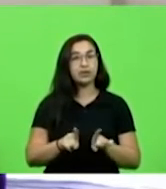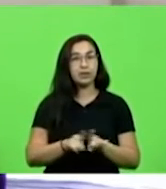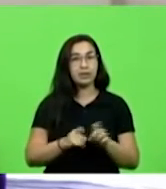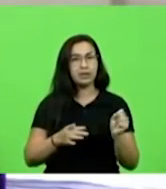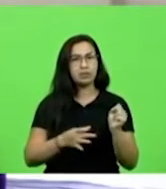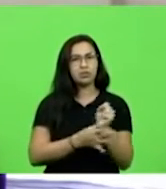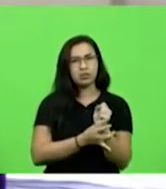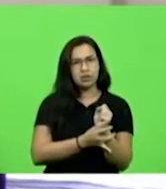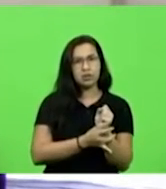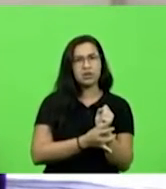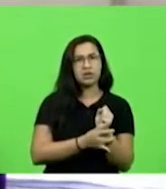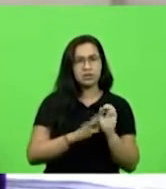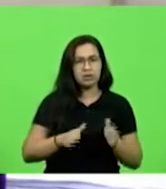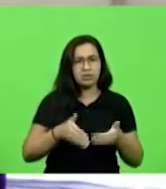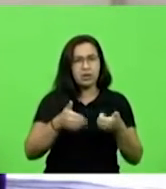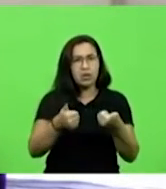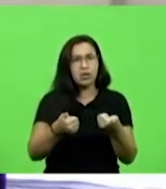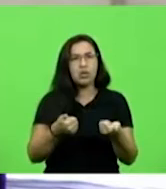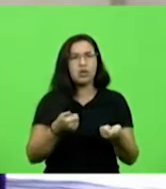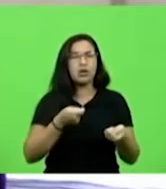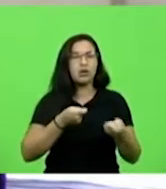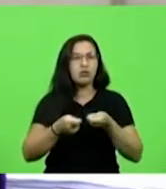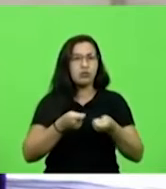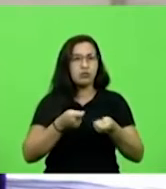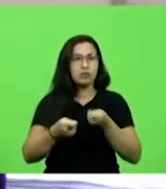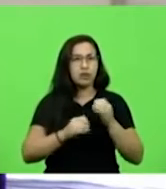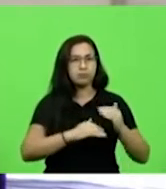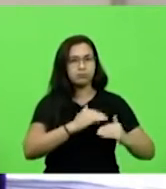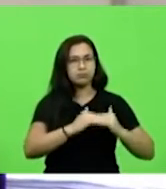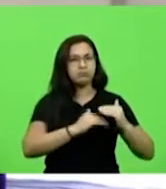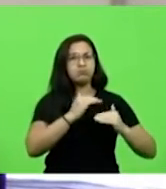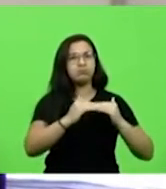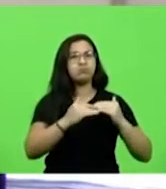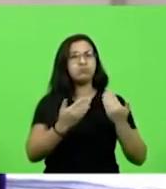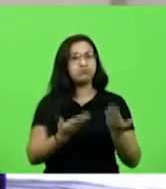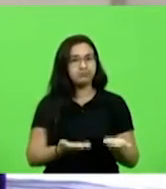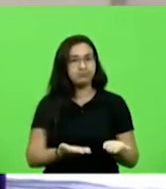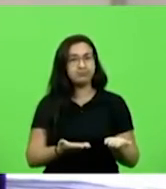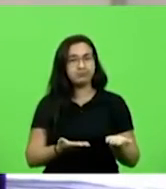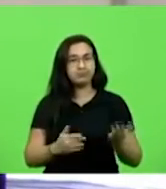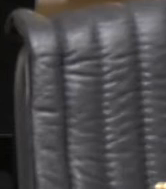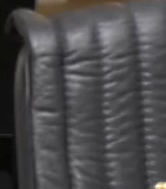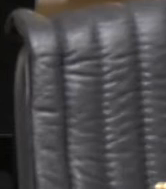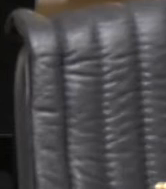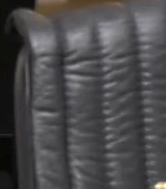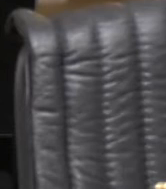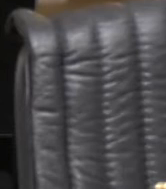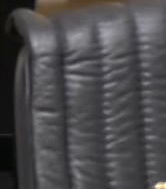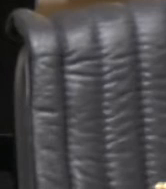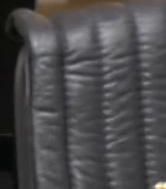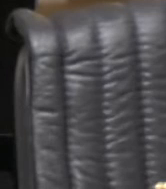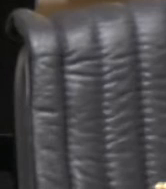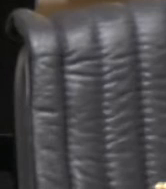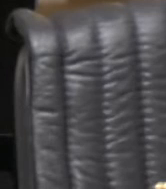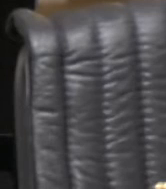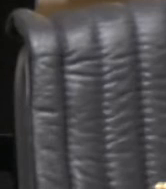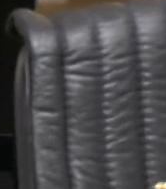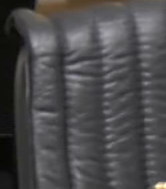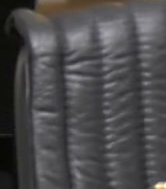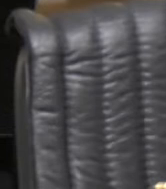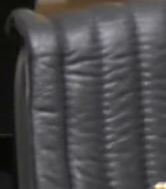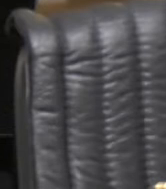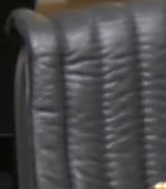segurança, para a economia e para o desenvolvimento urbano da nossa região. O deputado Ismael dos